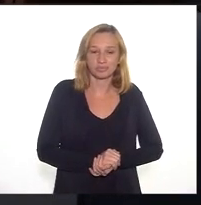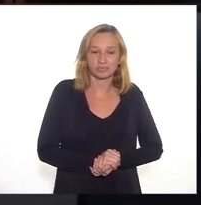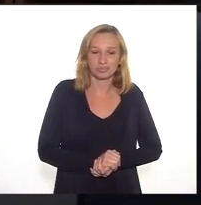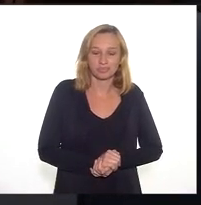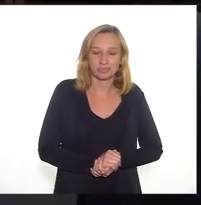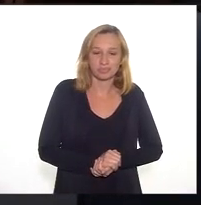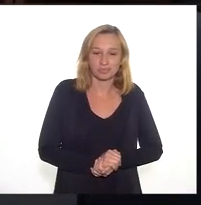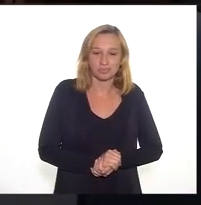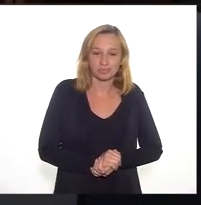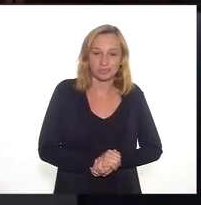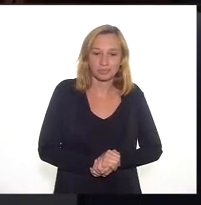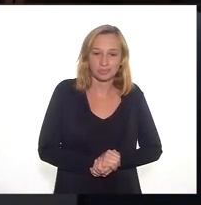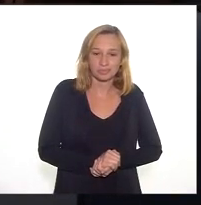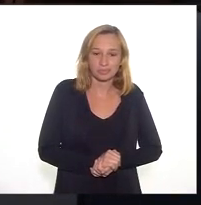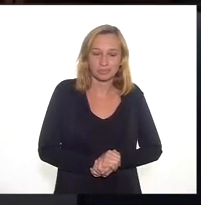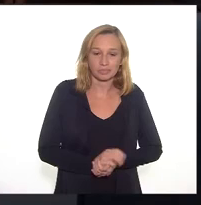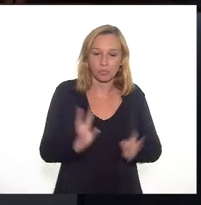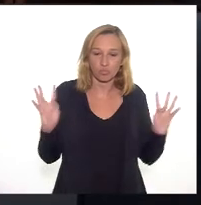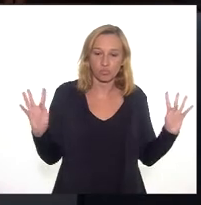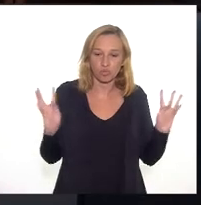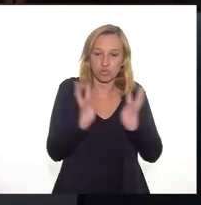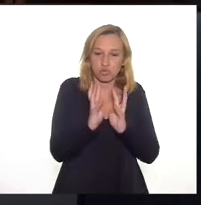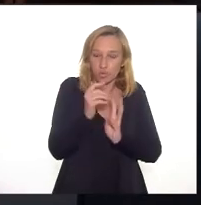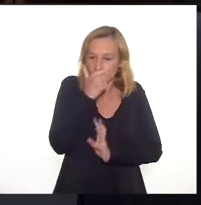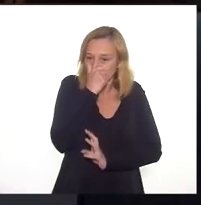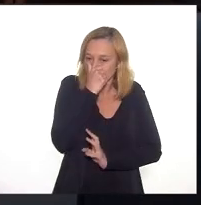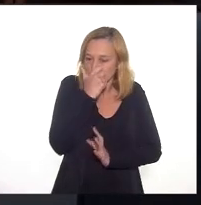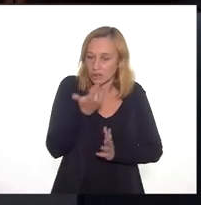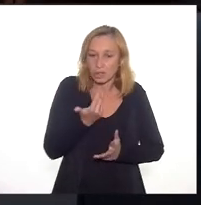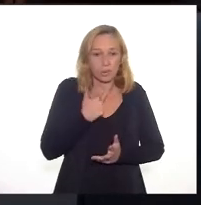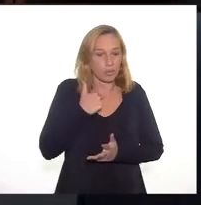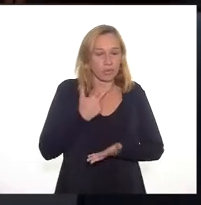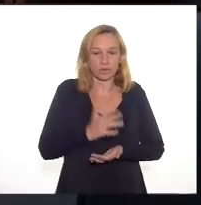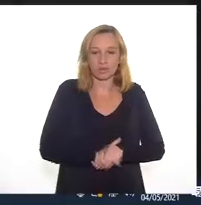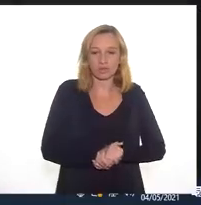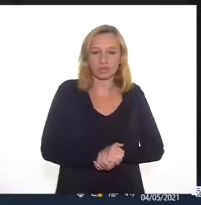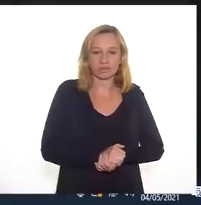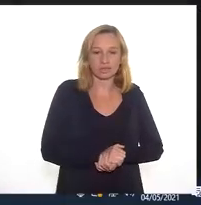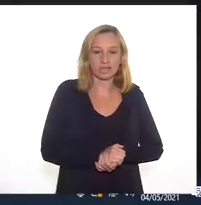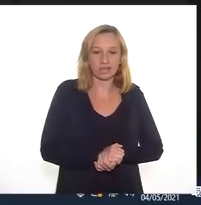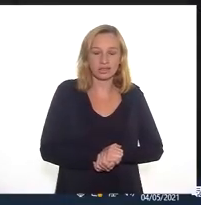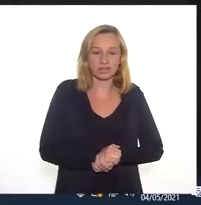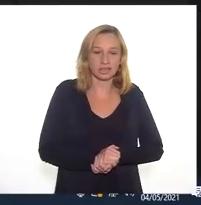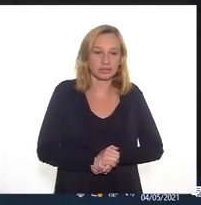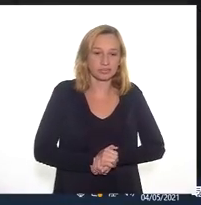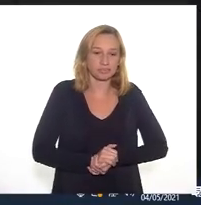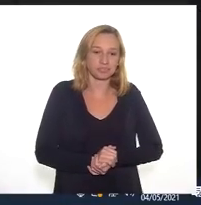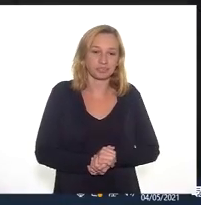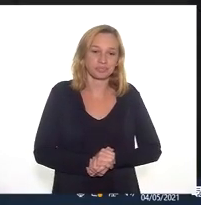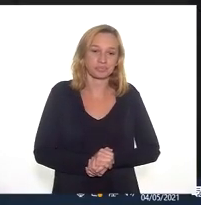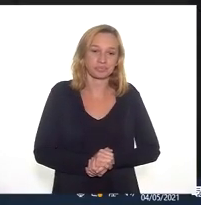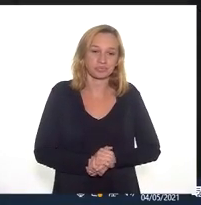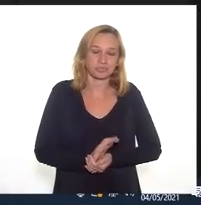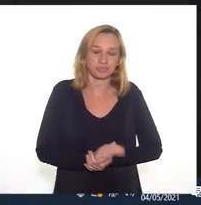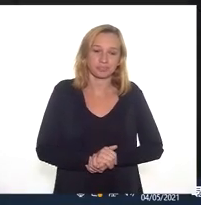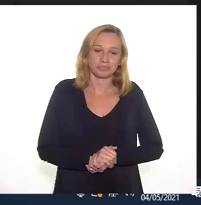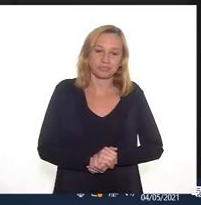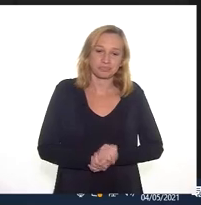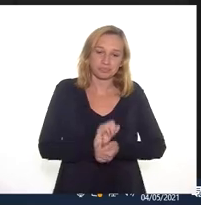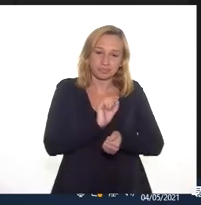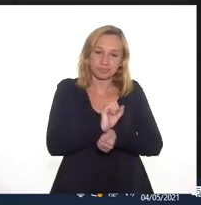não esquece de me responder. Sem aglomeração. Sem aglomeração. Já, Mônica. Vossa